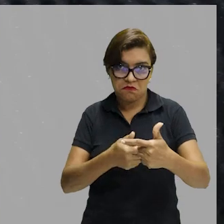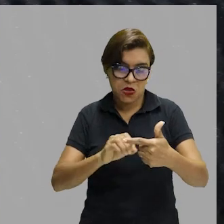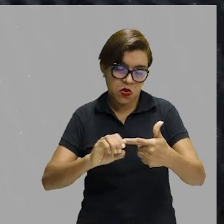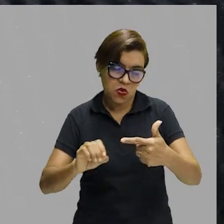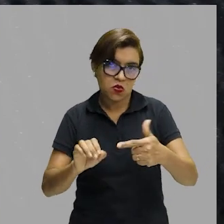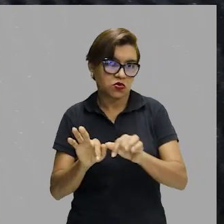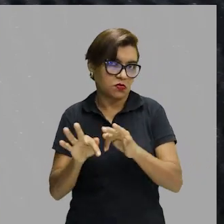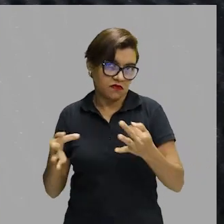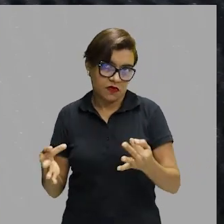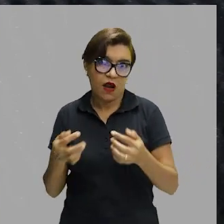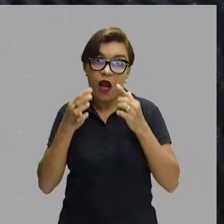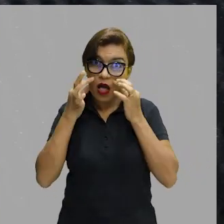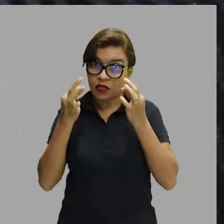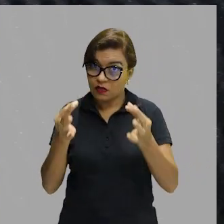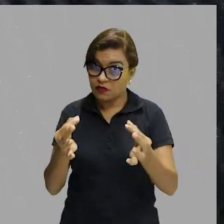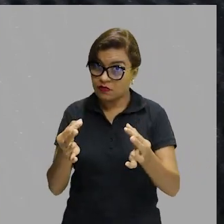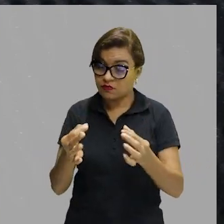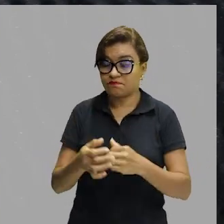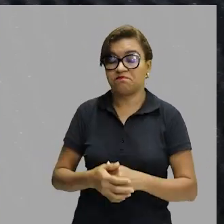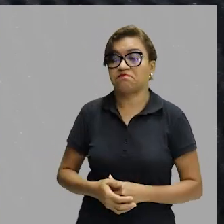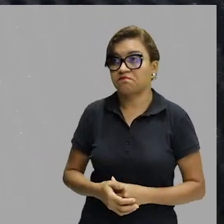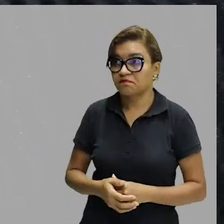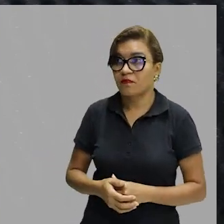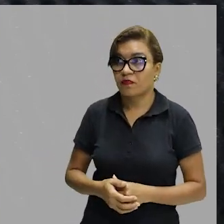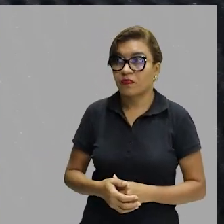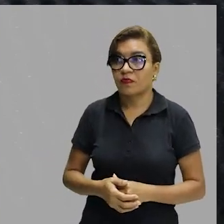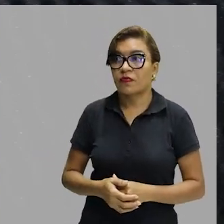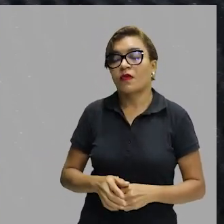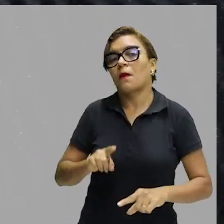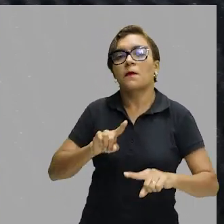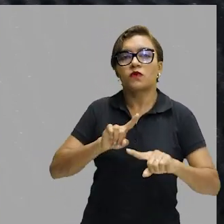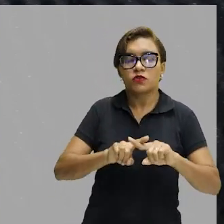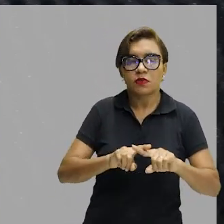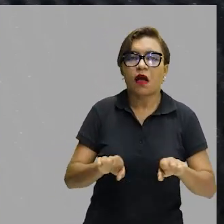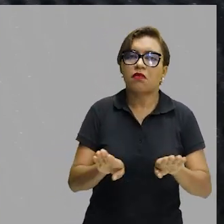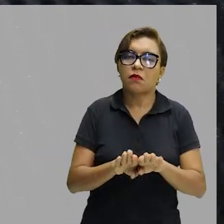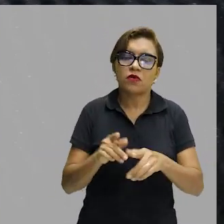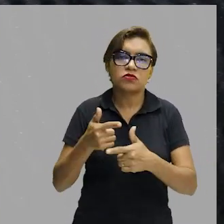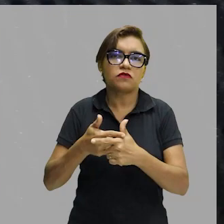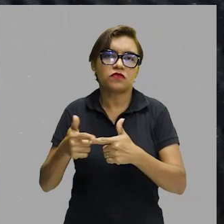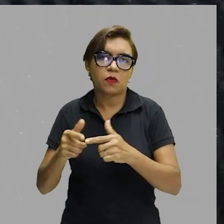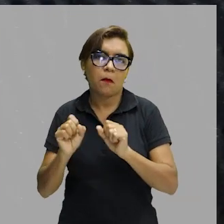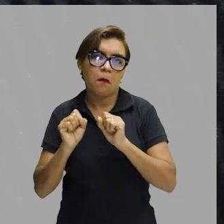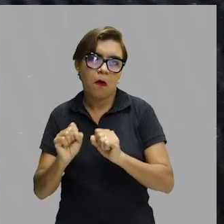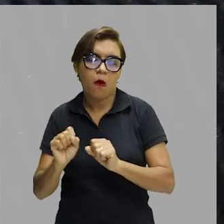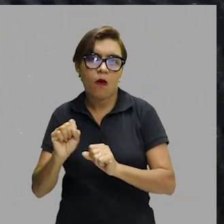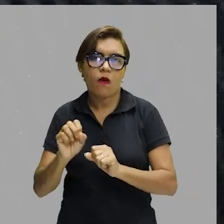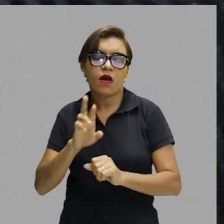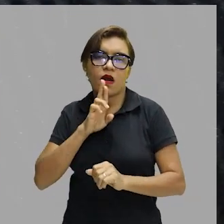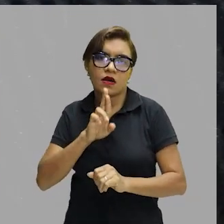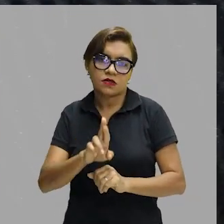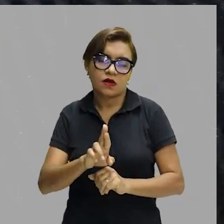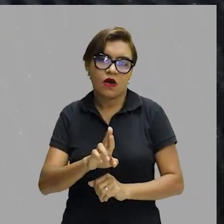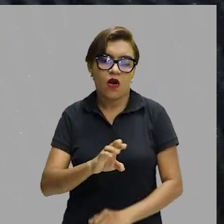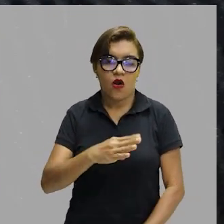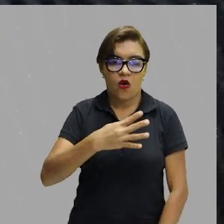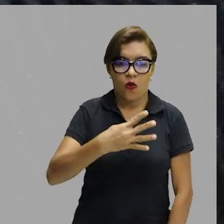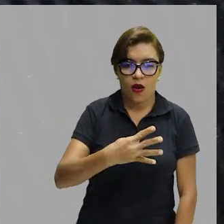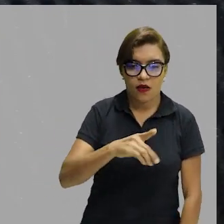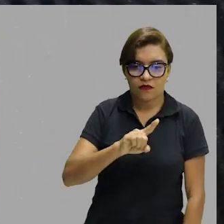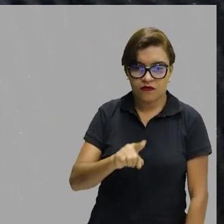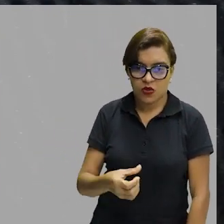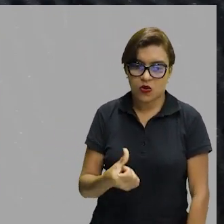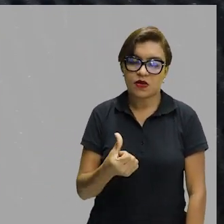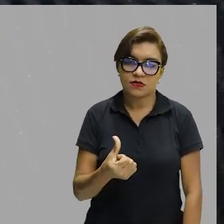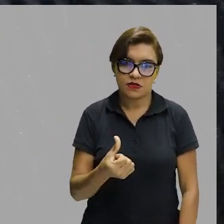simplificar, fiquem atentos, certo? Multiplicando e dividindo, vamos chegar ao resultado de 4,6. Então, essa